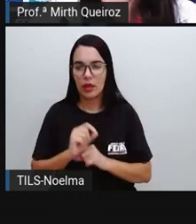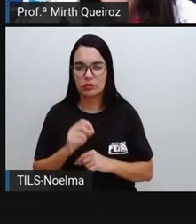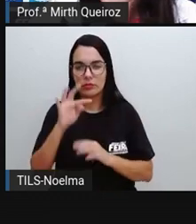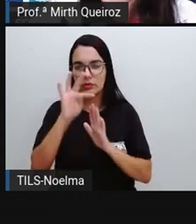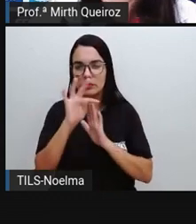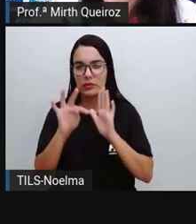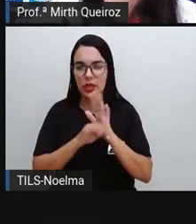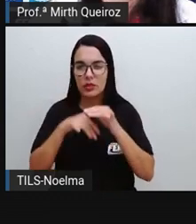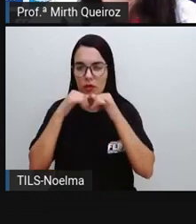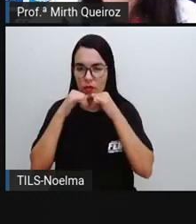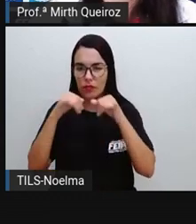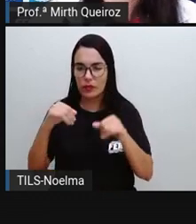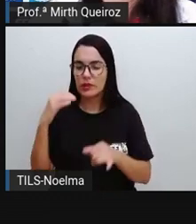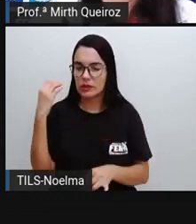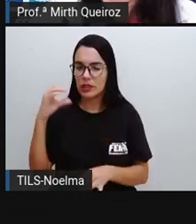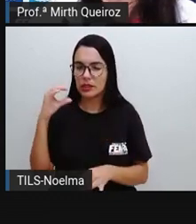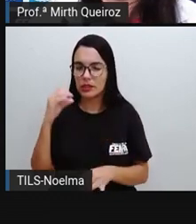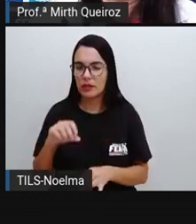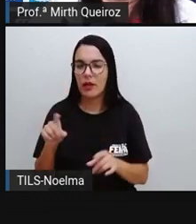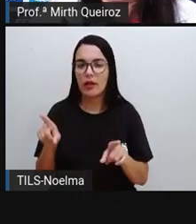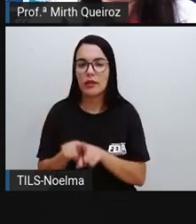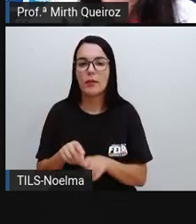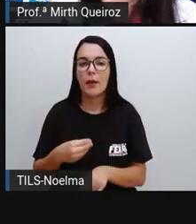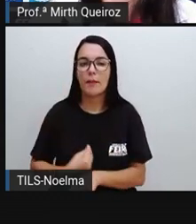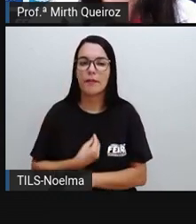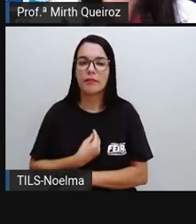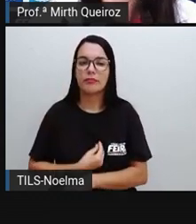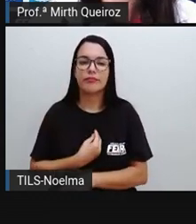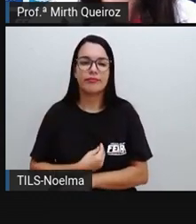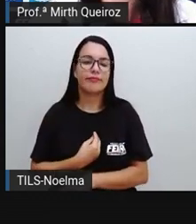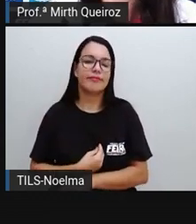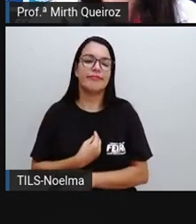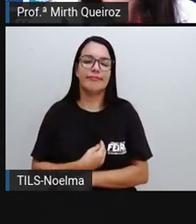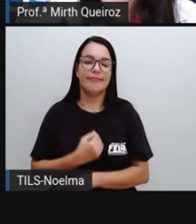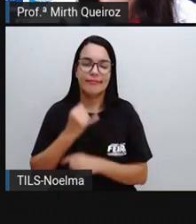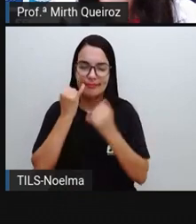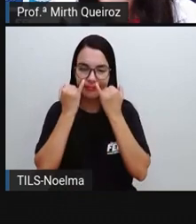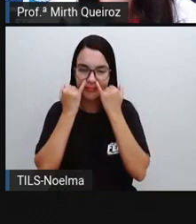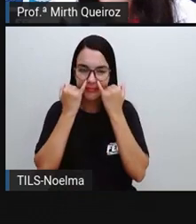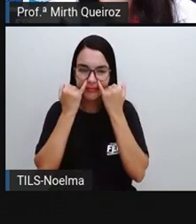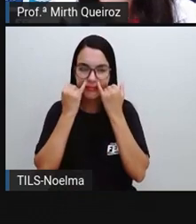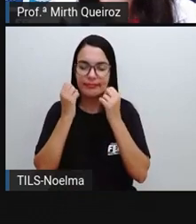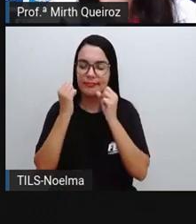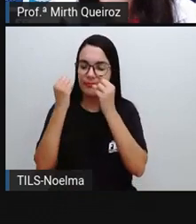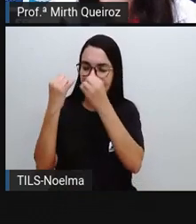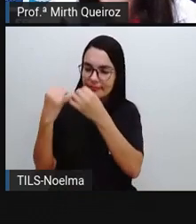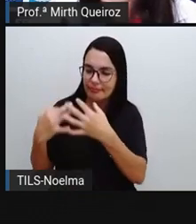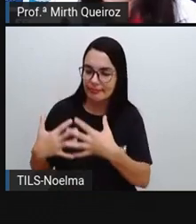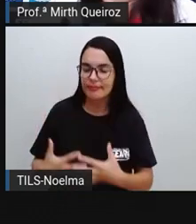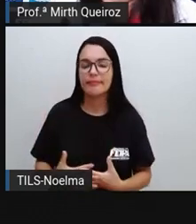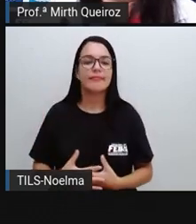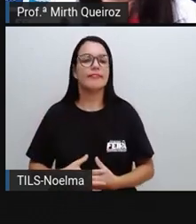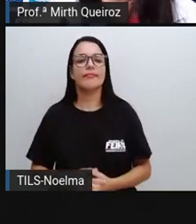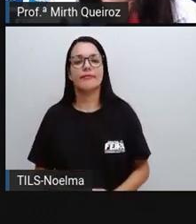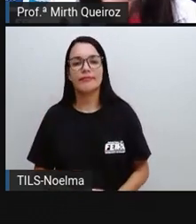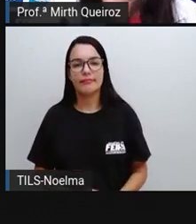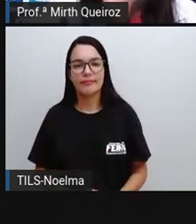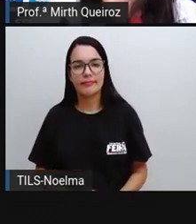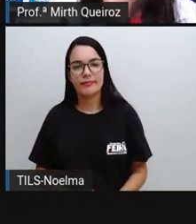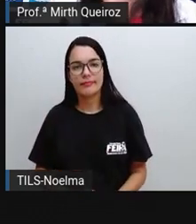divulgações científicas é divulgar, né? Um dado, divulgar uma informação, o resultado de uma pesquisa, tal